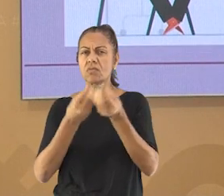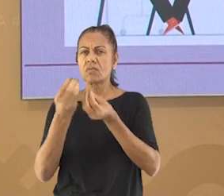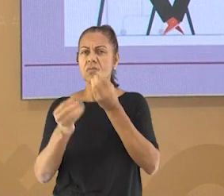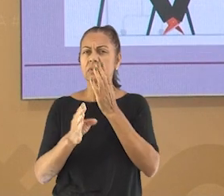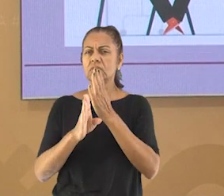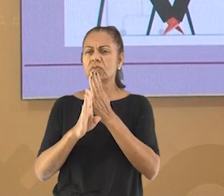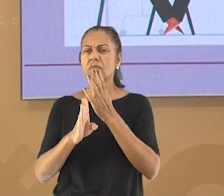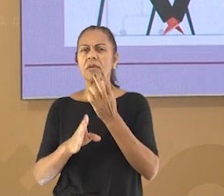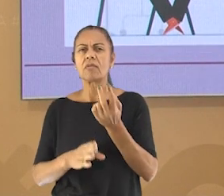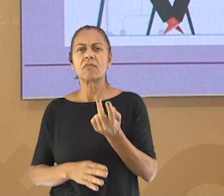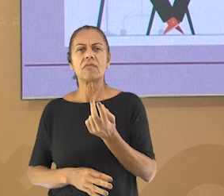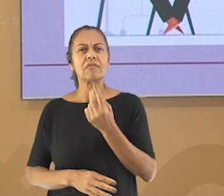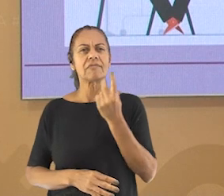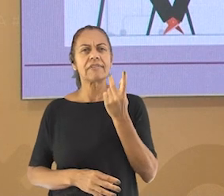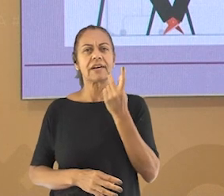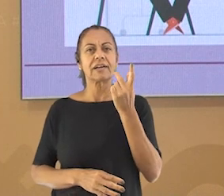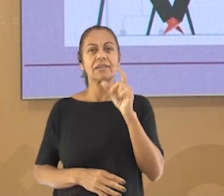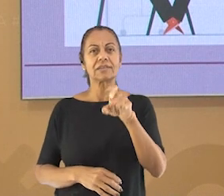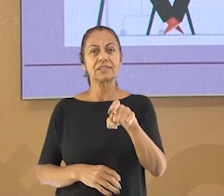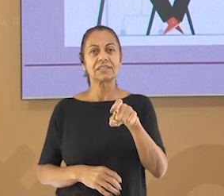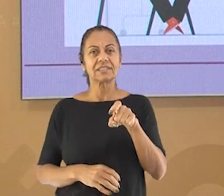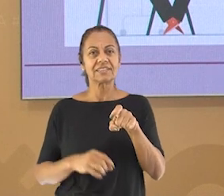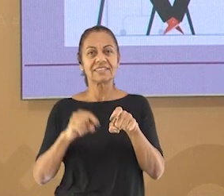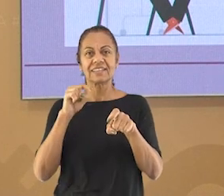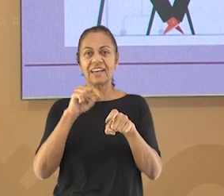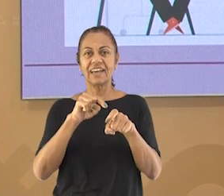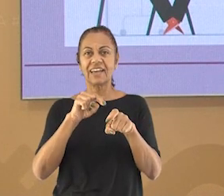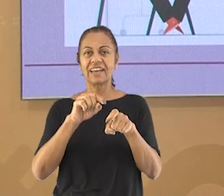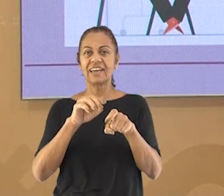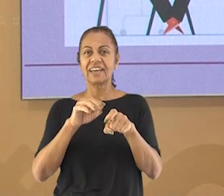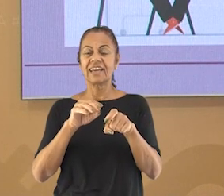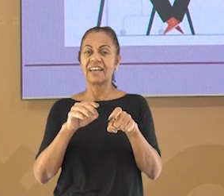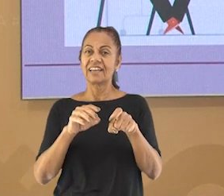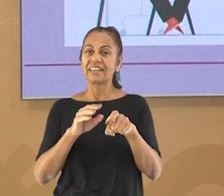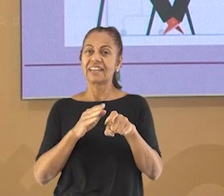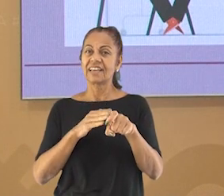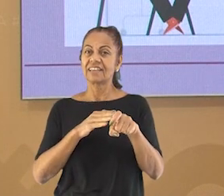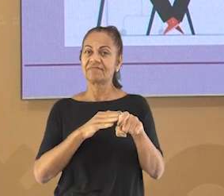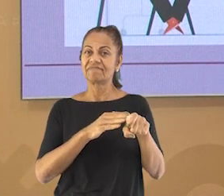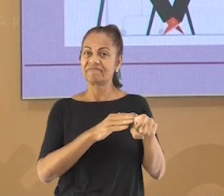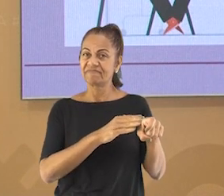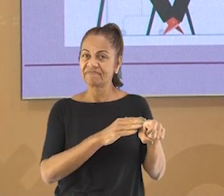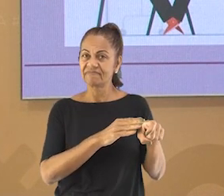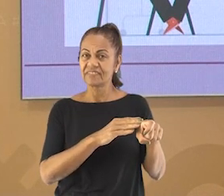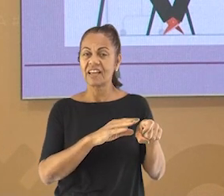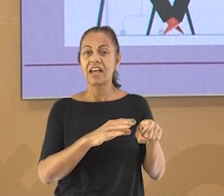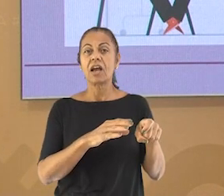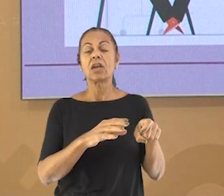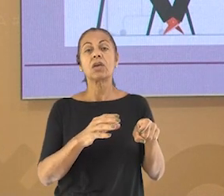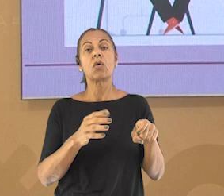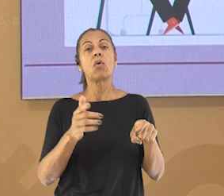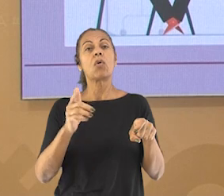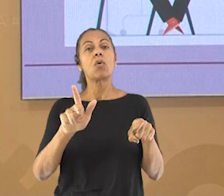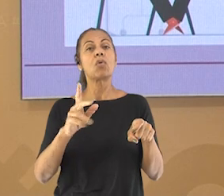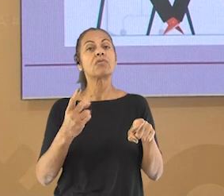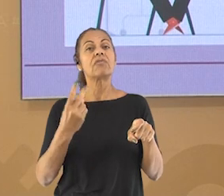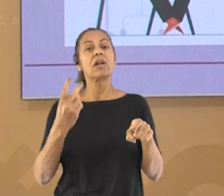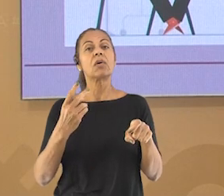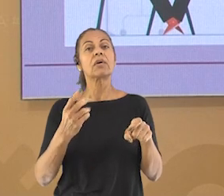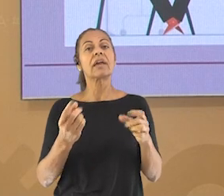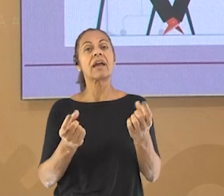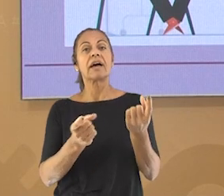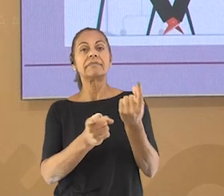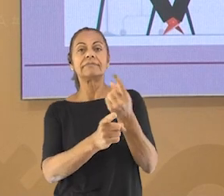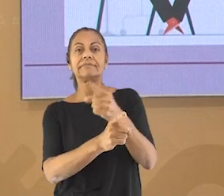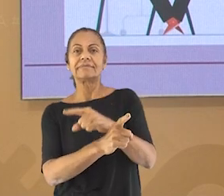para descobrir o valor de x, vamos isolar x de um lado e vamos passar os outros